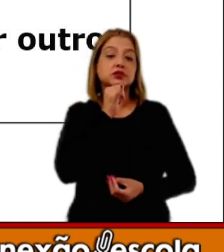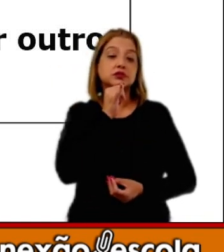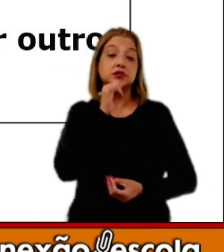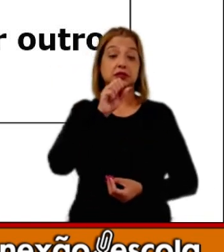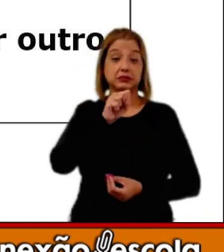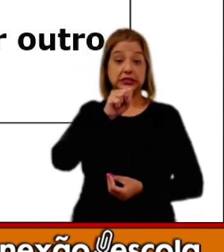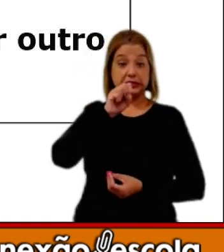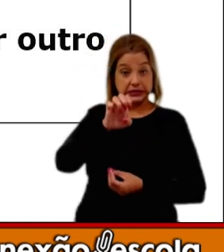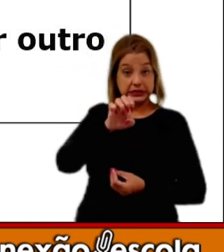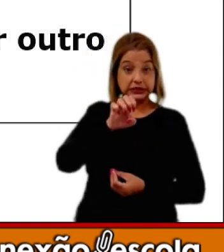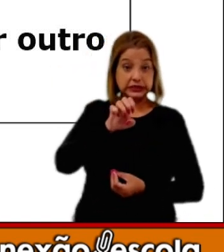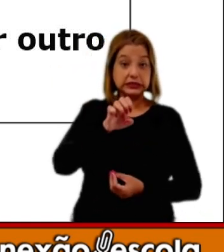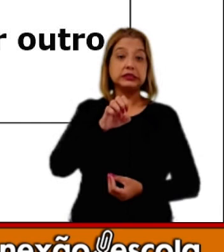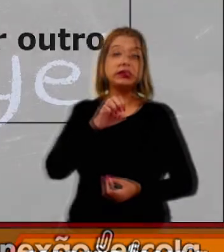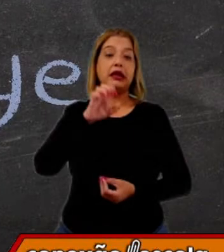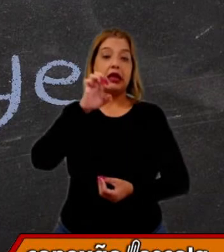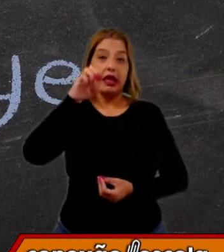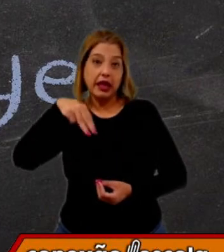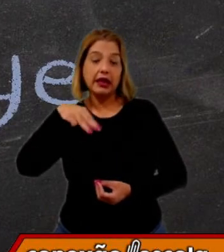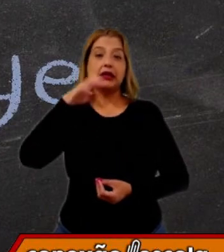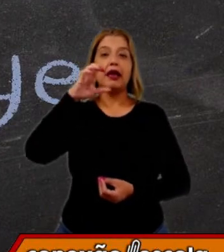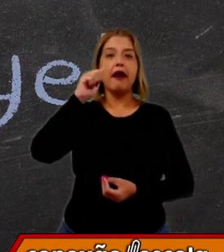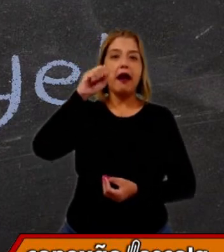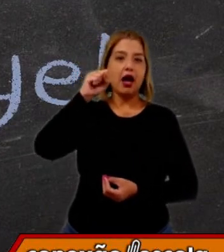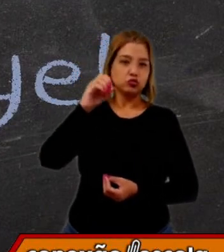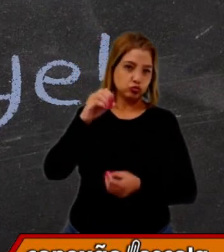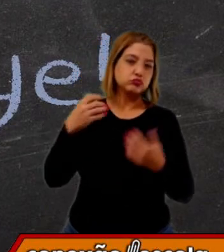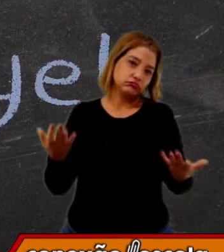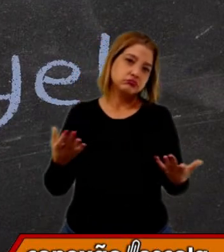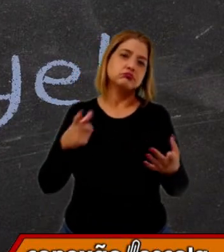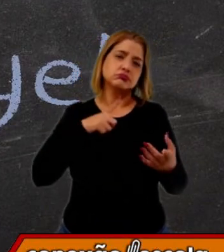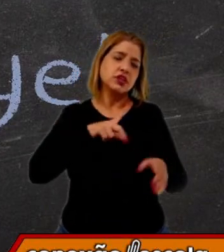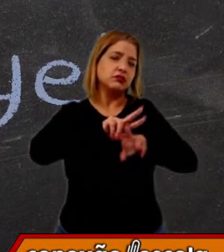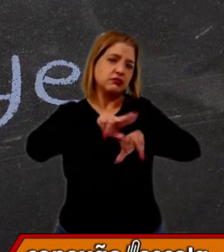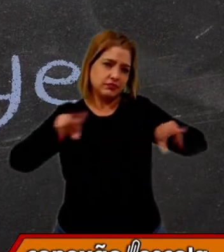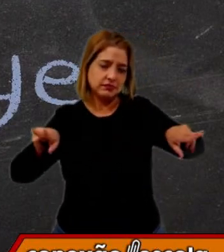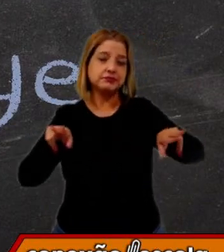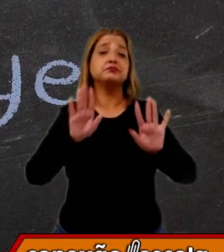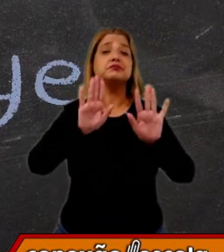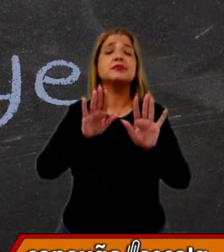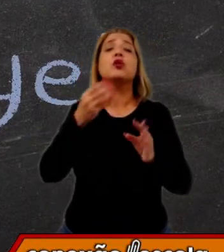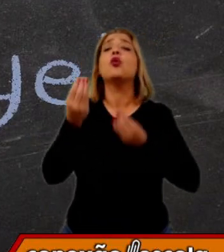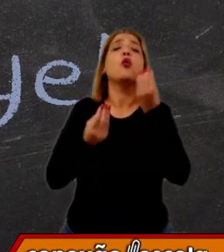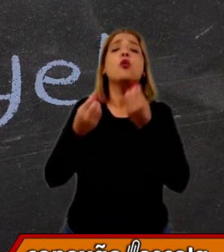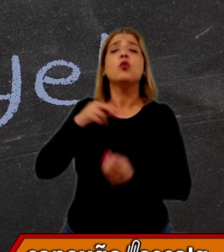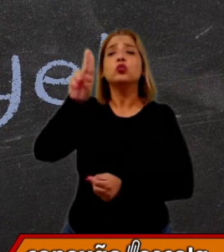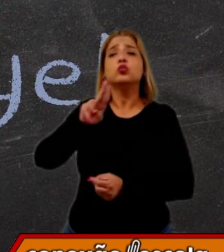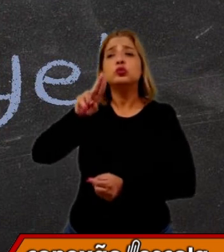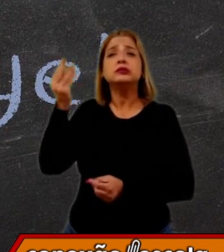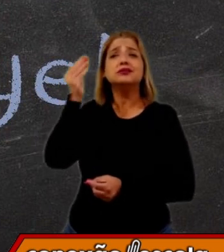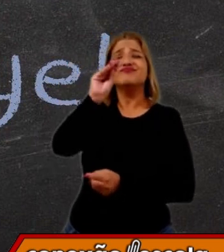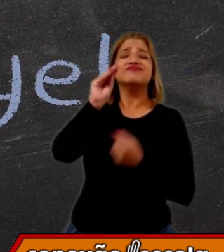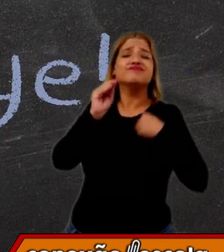que é o se case em caso bom professor mais aí bom Em que momento eu vou usar eu não tô